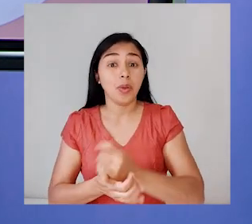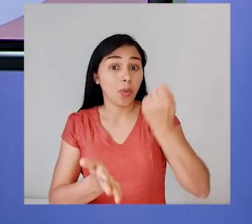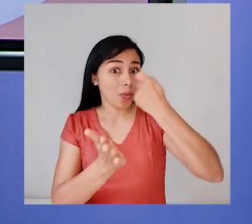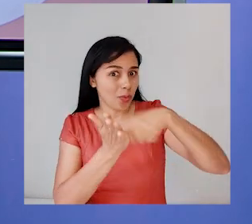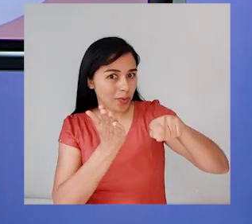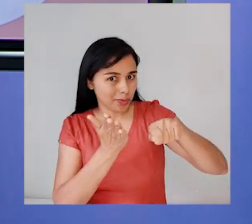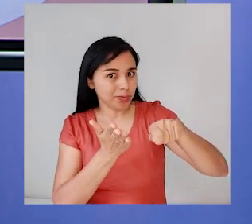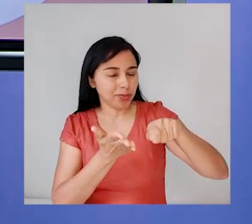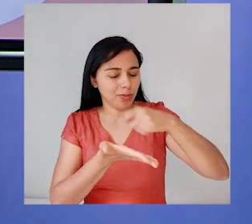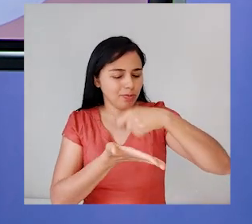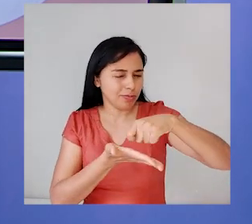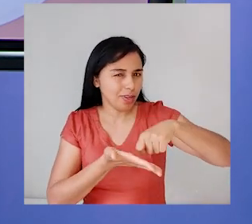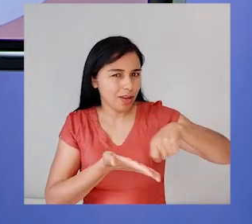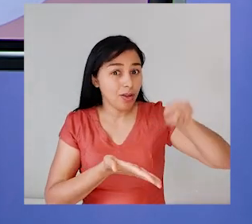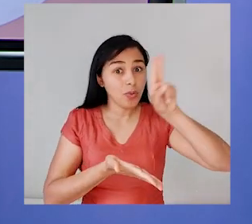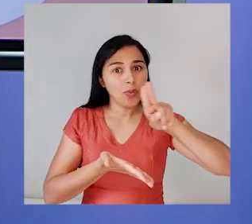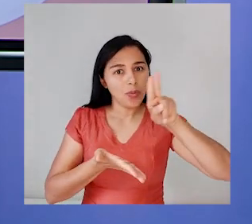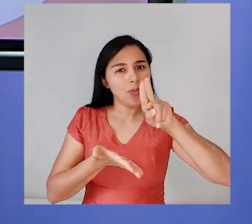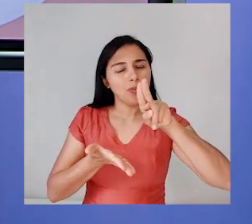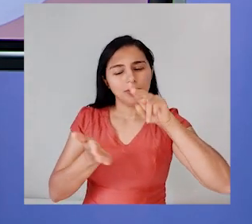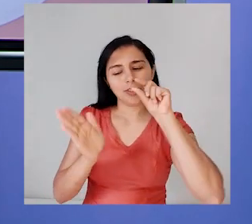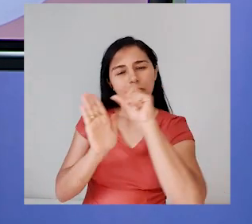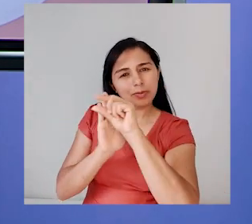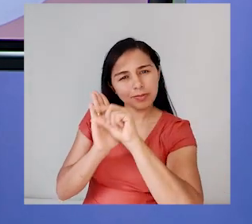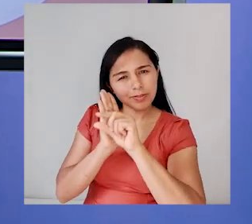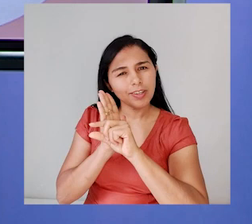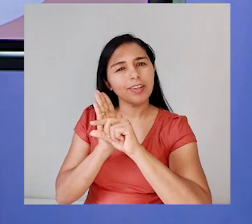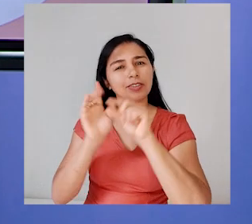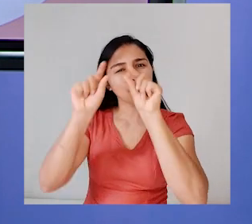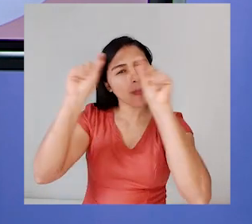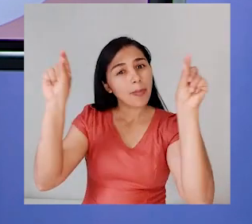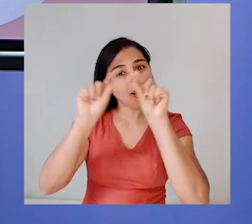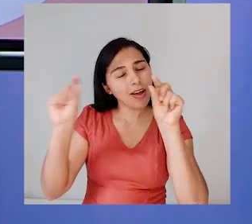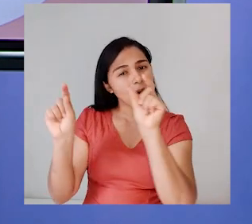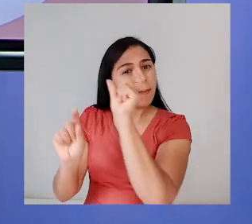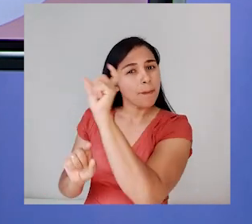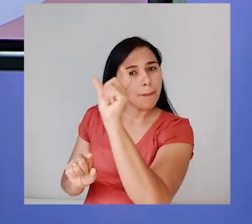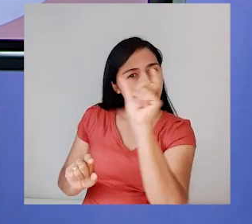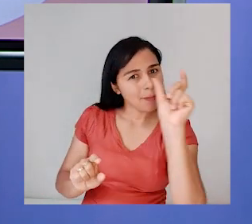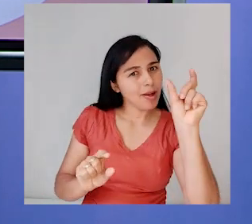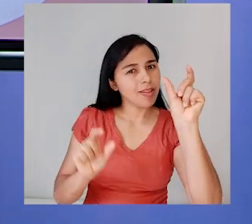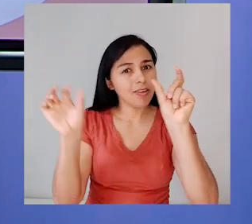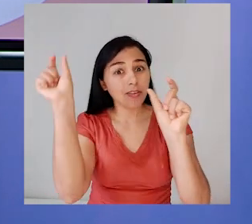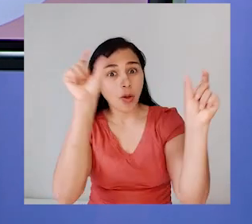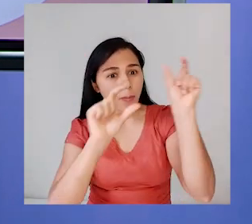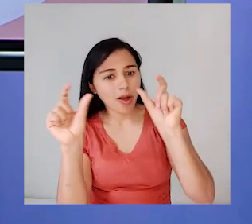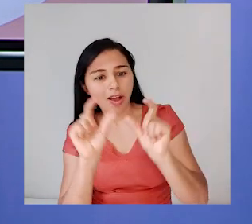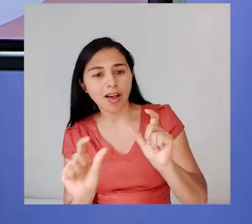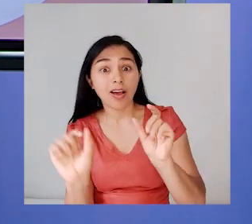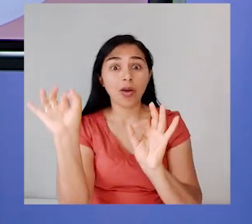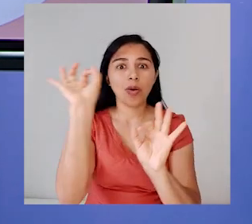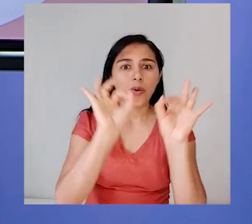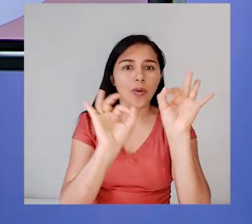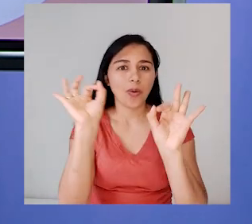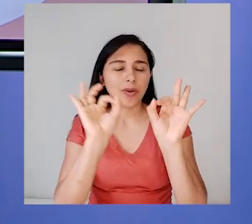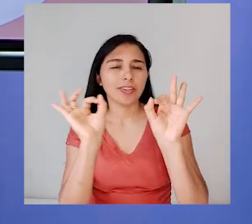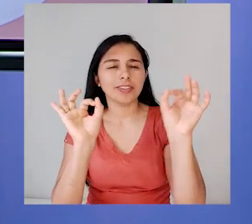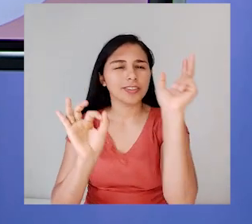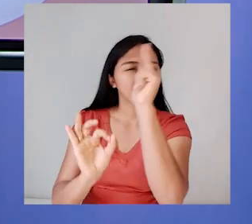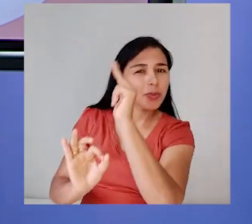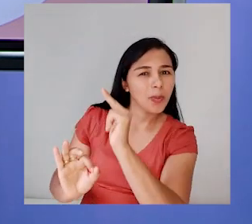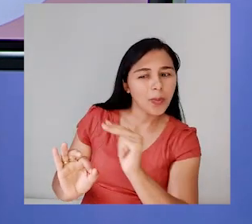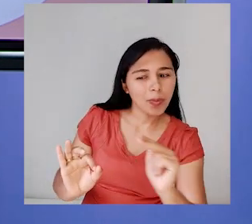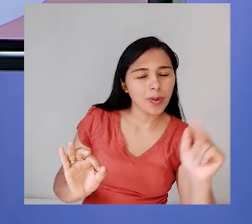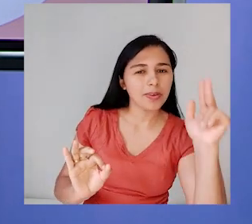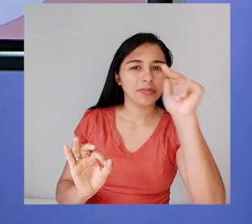versos, usa as palavras daquele poema e, por meio delas, ele vai construir uma imagem que compõe aquele poema.